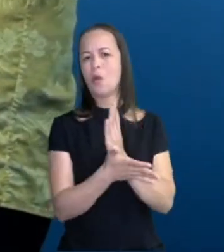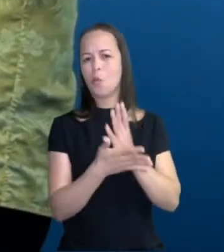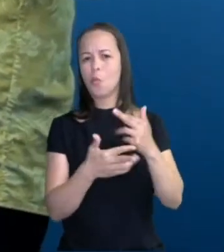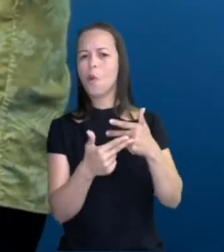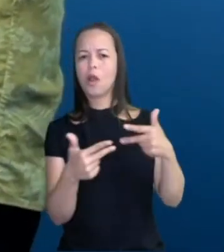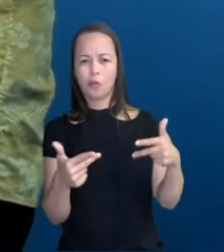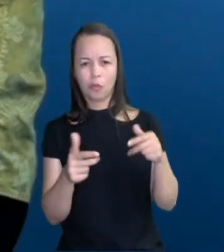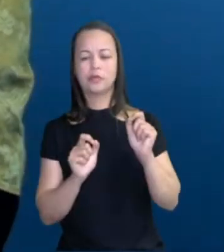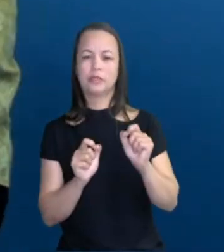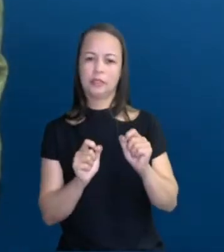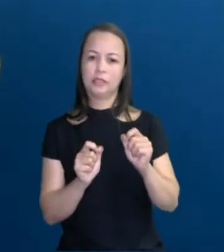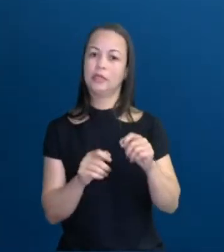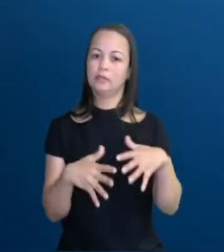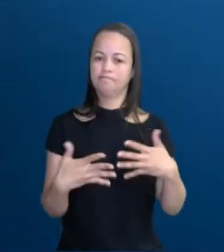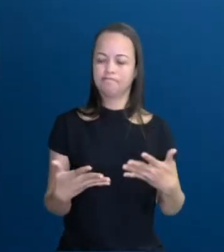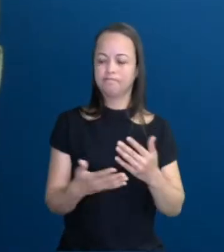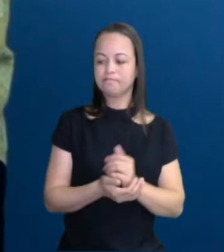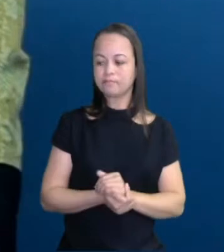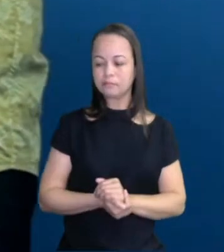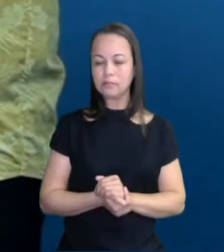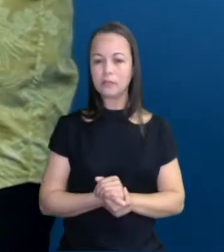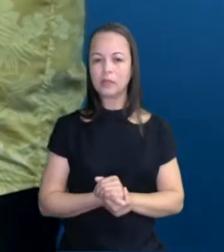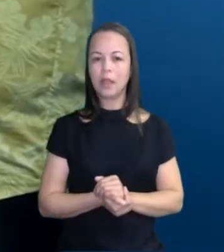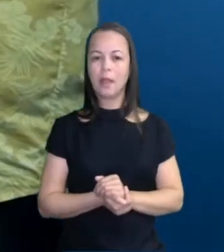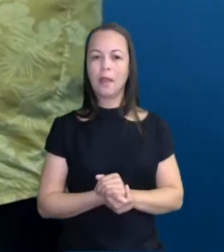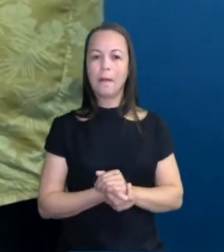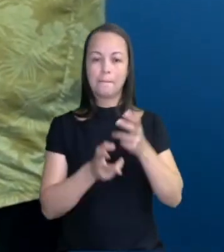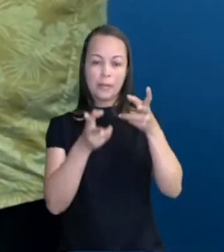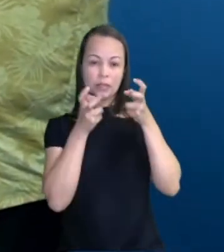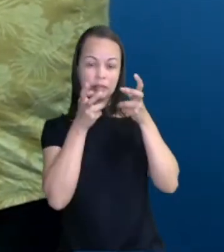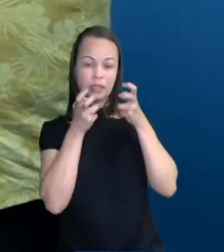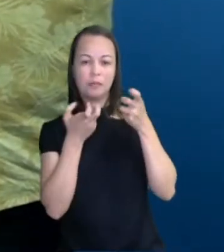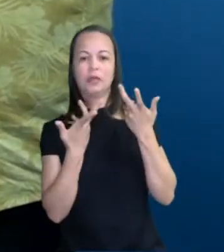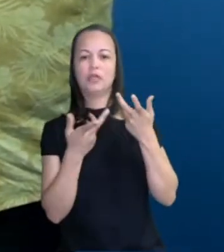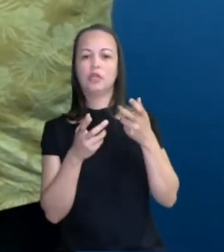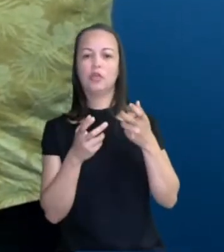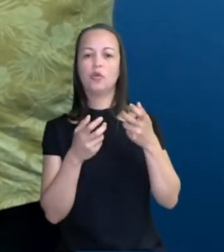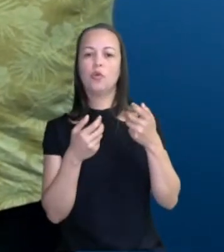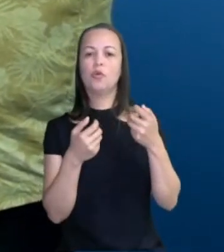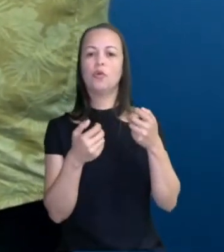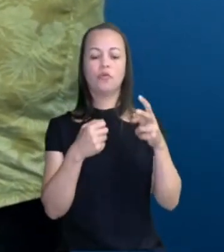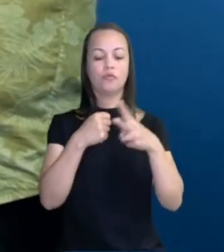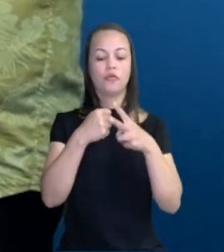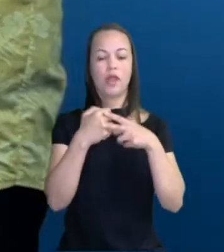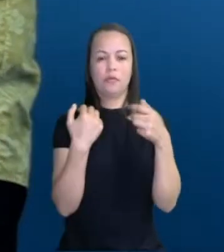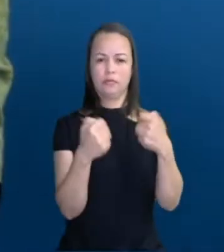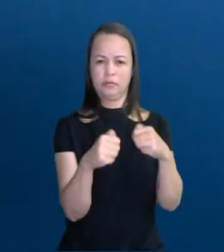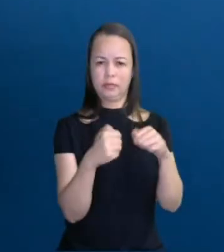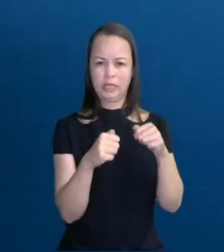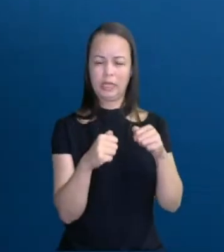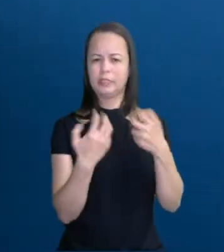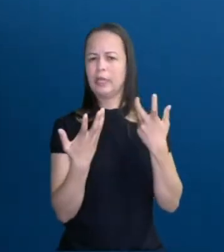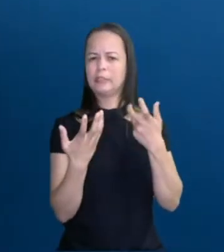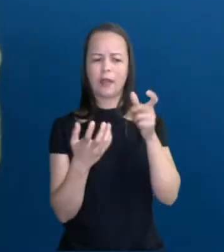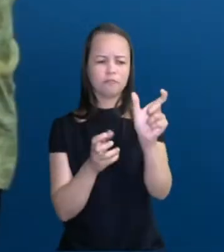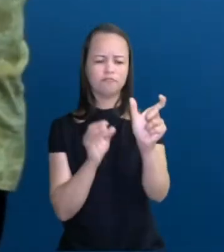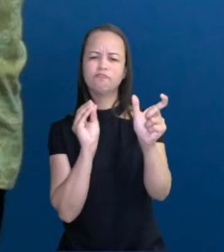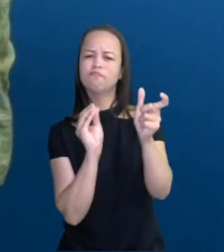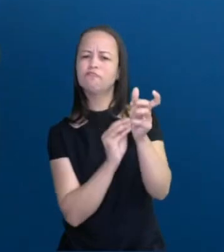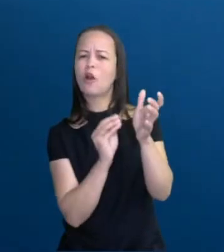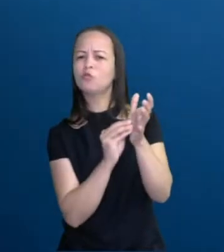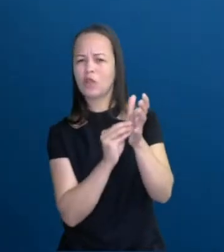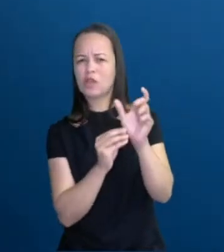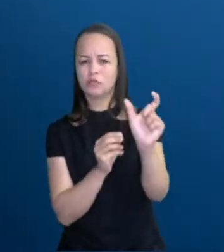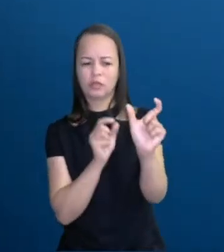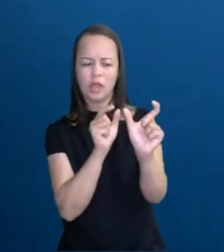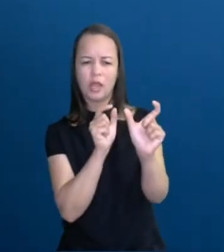coisa, necessita de algo. Percebam que o verbo necessitar é um verbo que possui um sentido incompleto. Então,